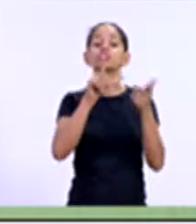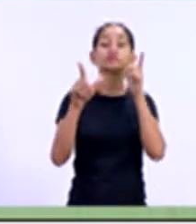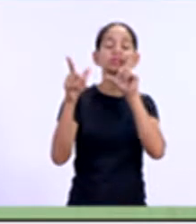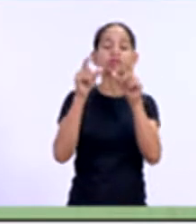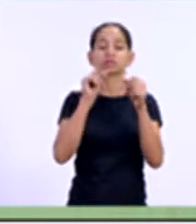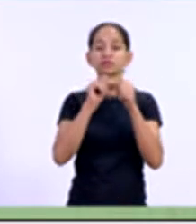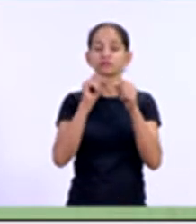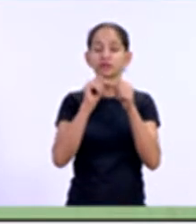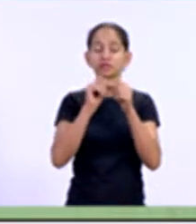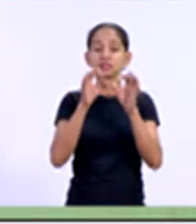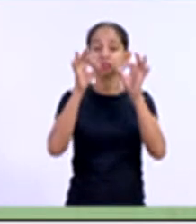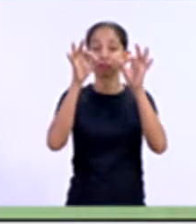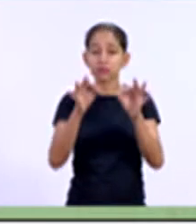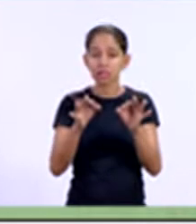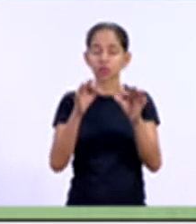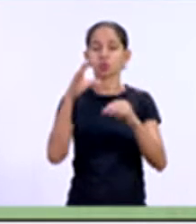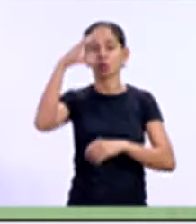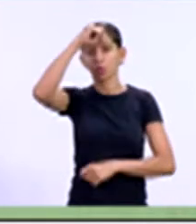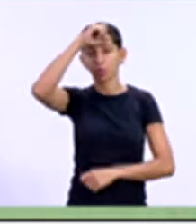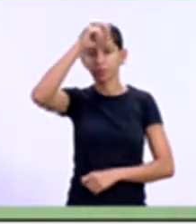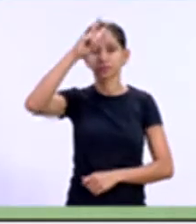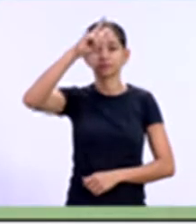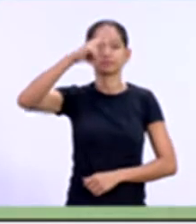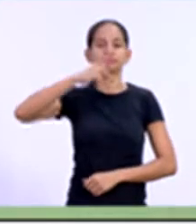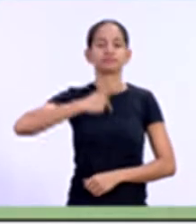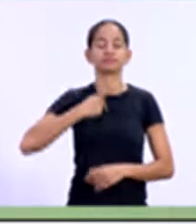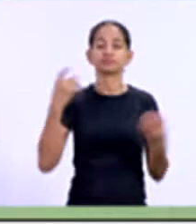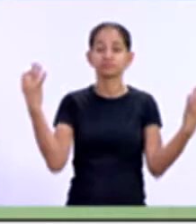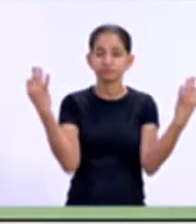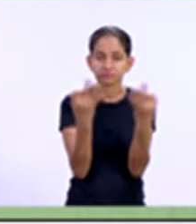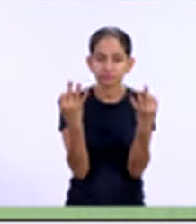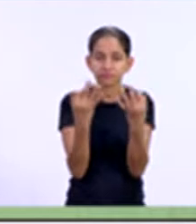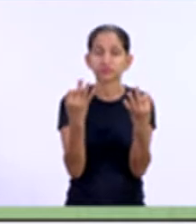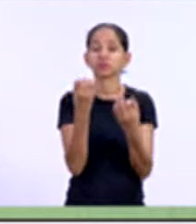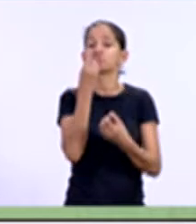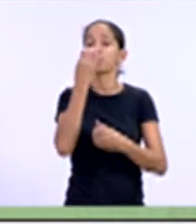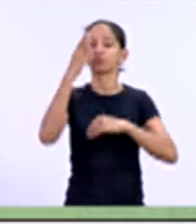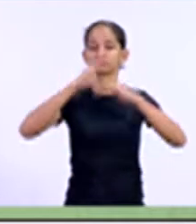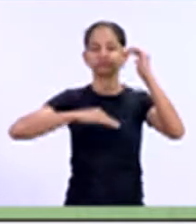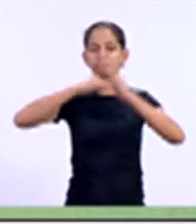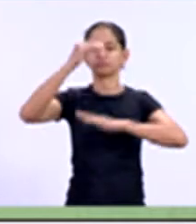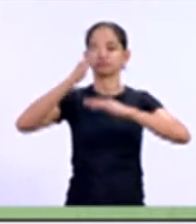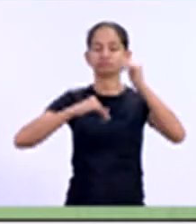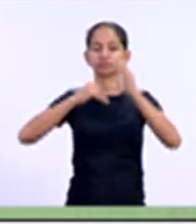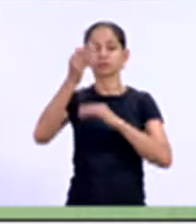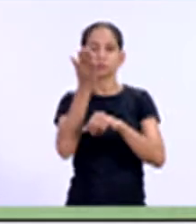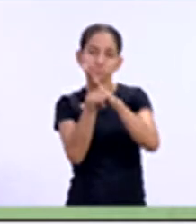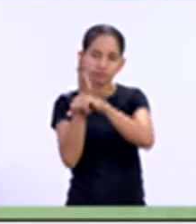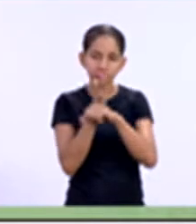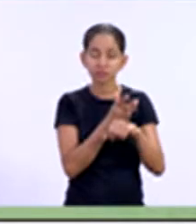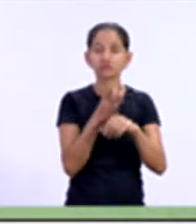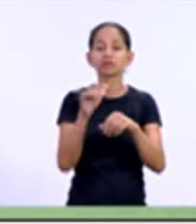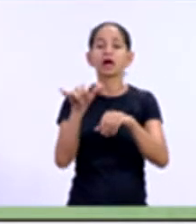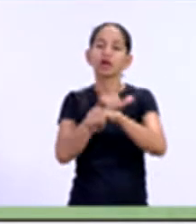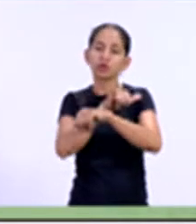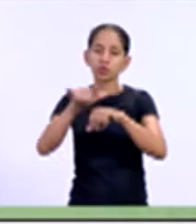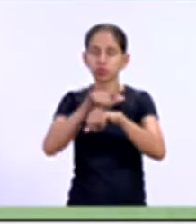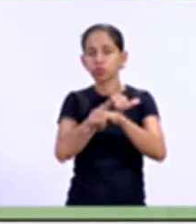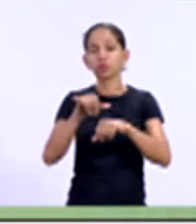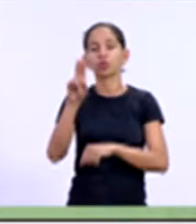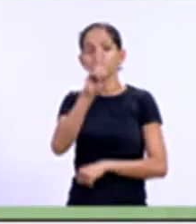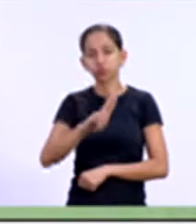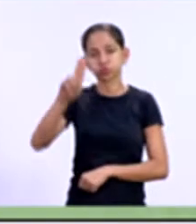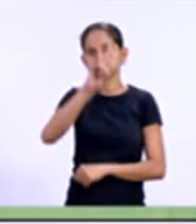aprendizado pessoal e o aperfeiçoamento profissional, pois as ferramentas disponíveis